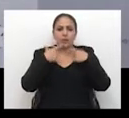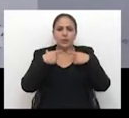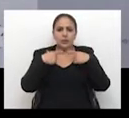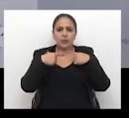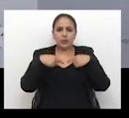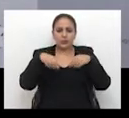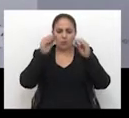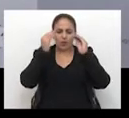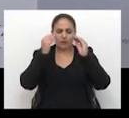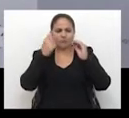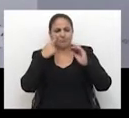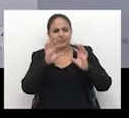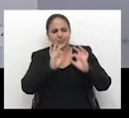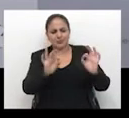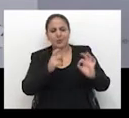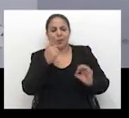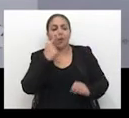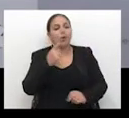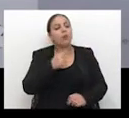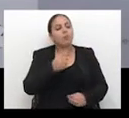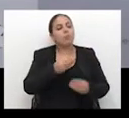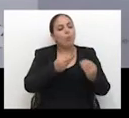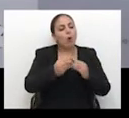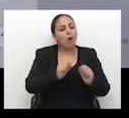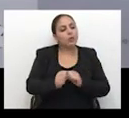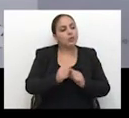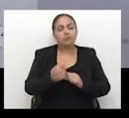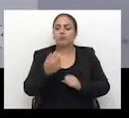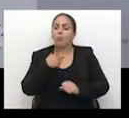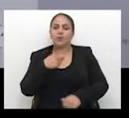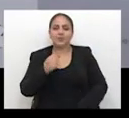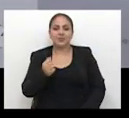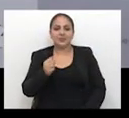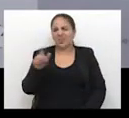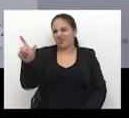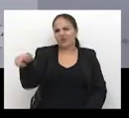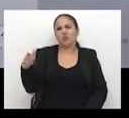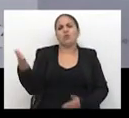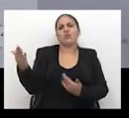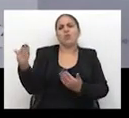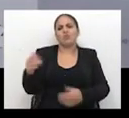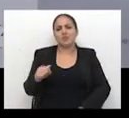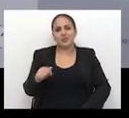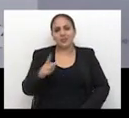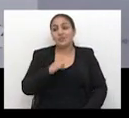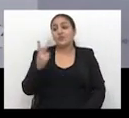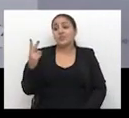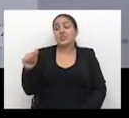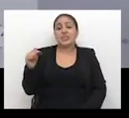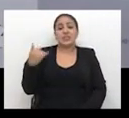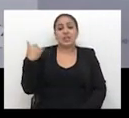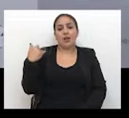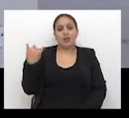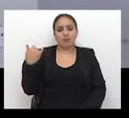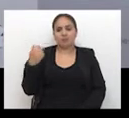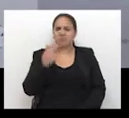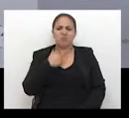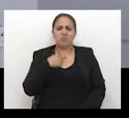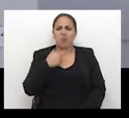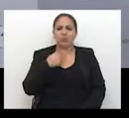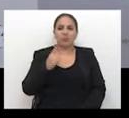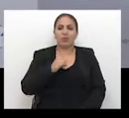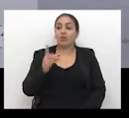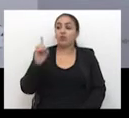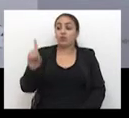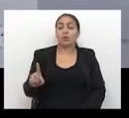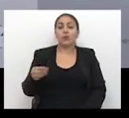simplesmente linguagem comum olha pra você e eu acho que você pode ter a arma você não pode no meu caso você é muito novo tem 27 anos que não